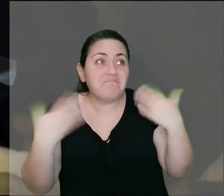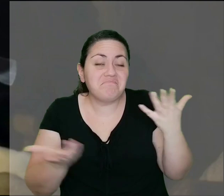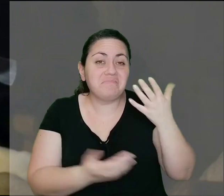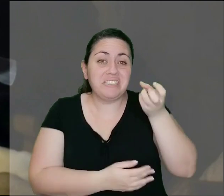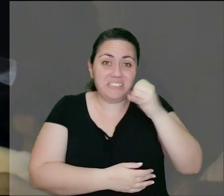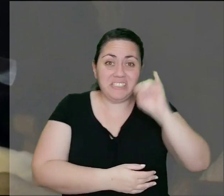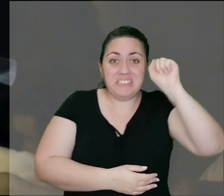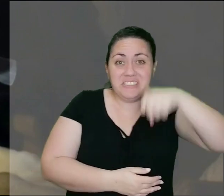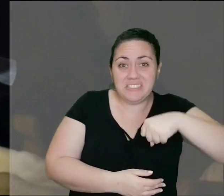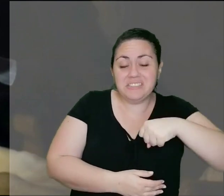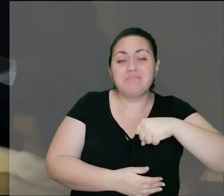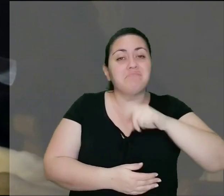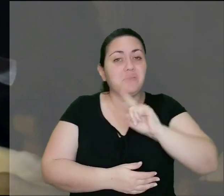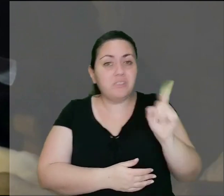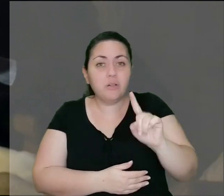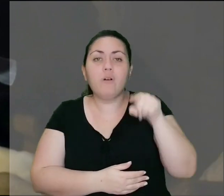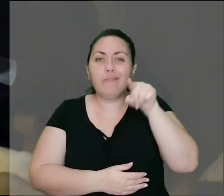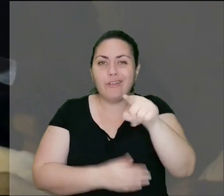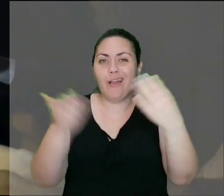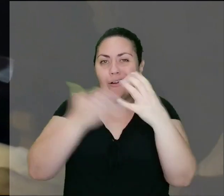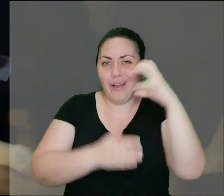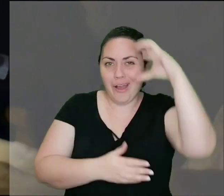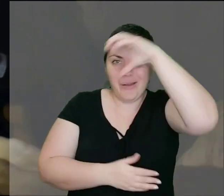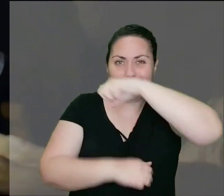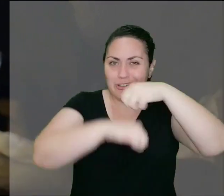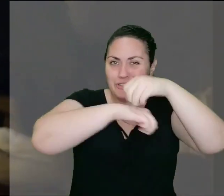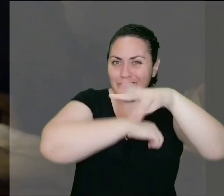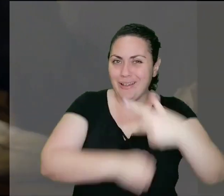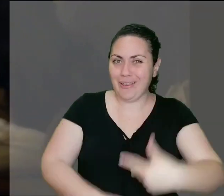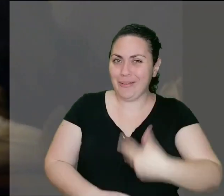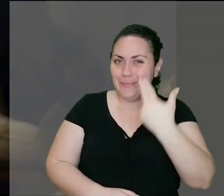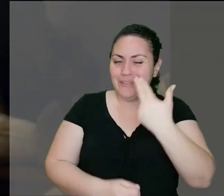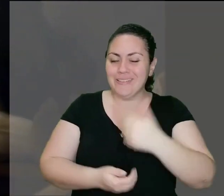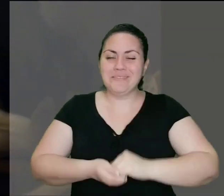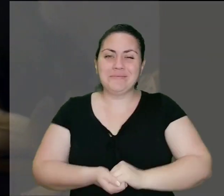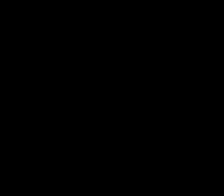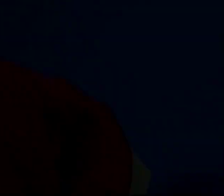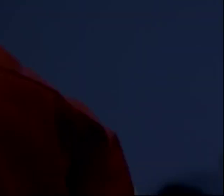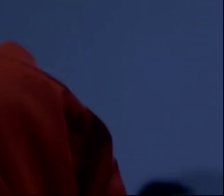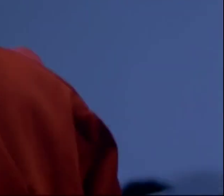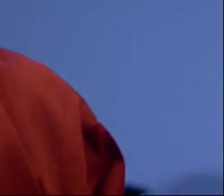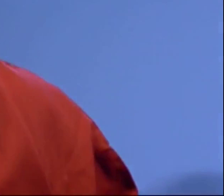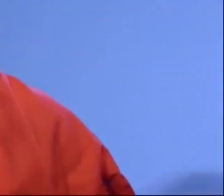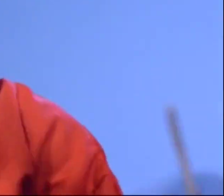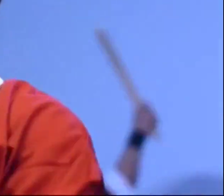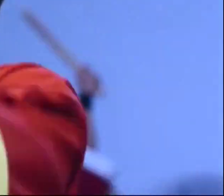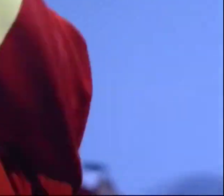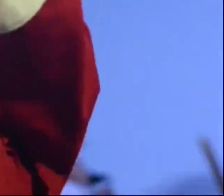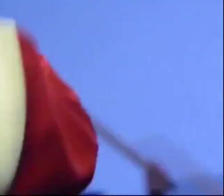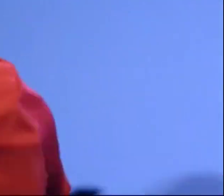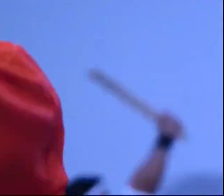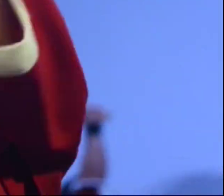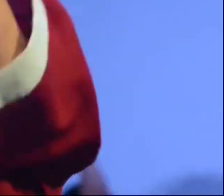não fez, esse erro anatômico levou você a aprender uma lição de anatomia.